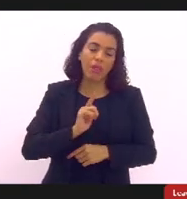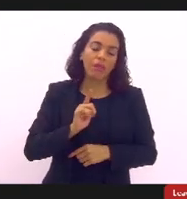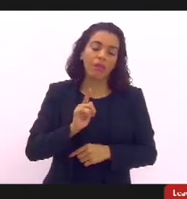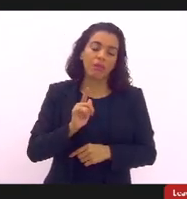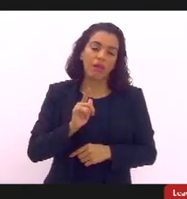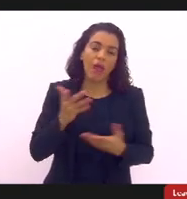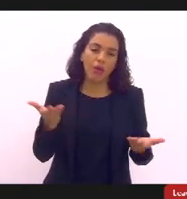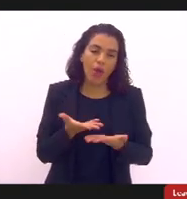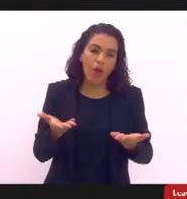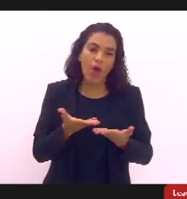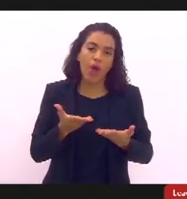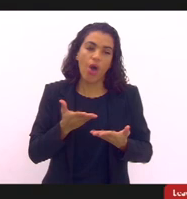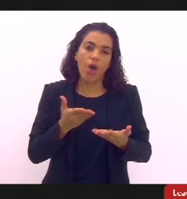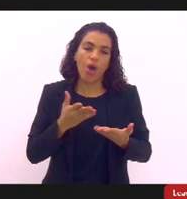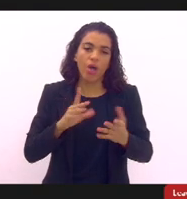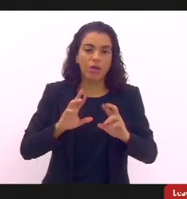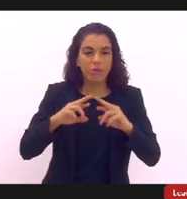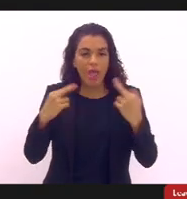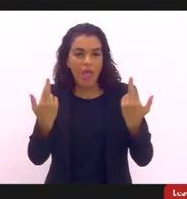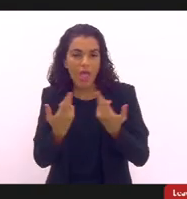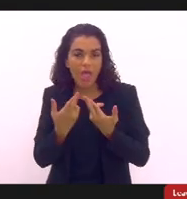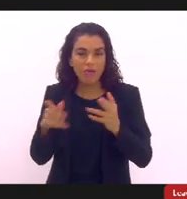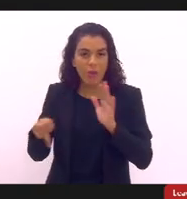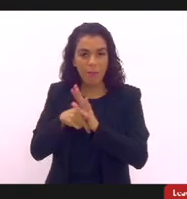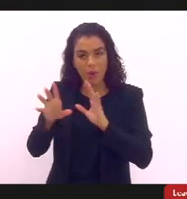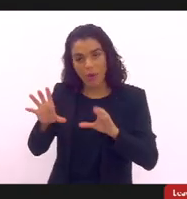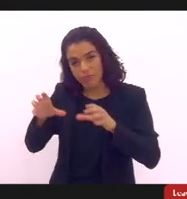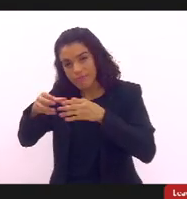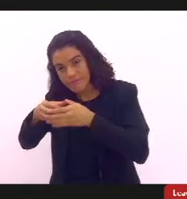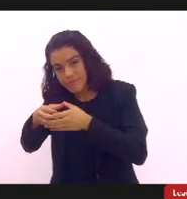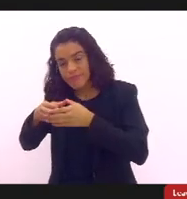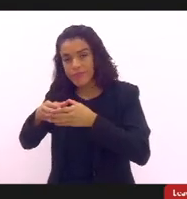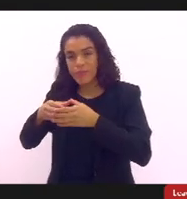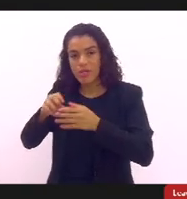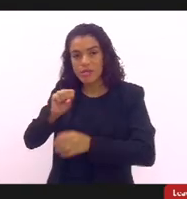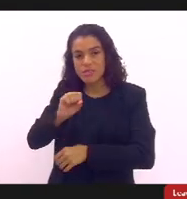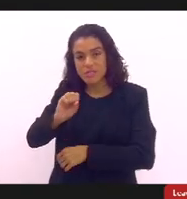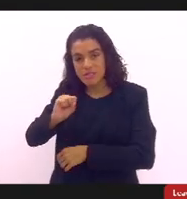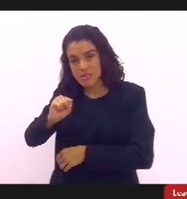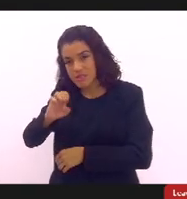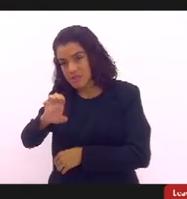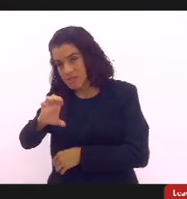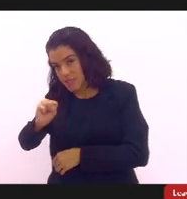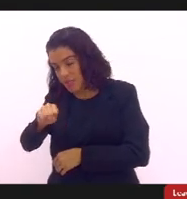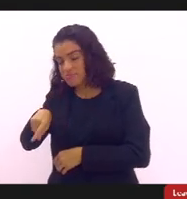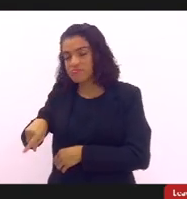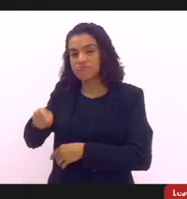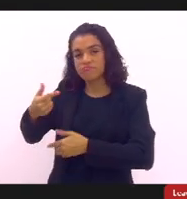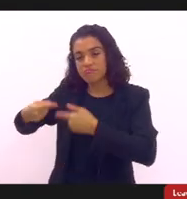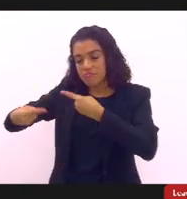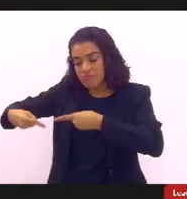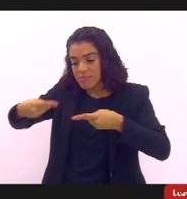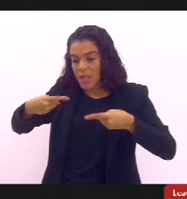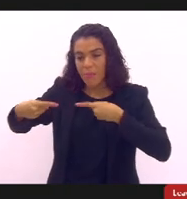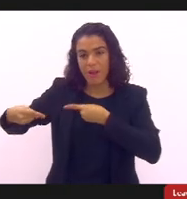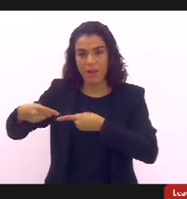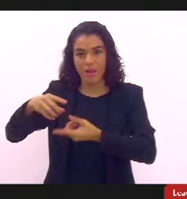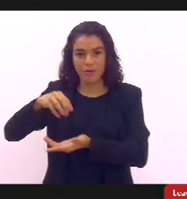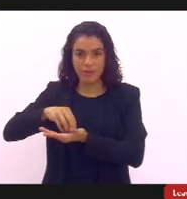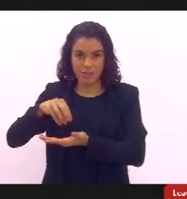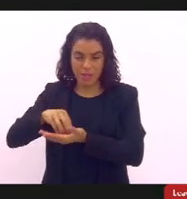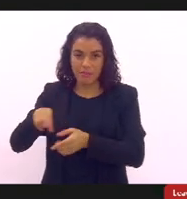né, agora fazer algumas reuniões internas na SES, trabalhar essa identidade dessa unidade,